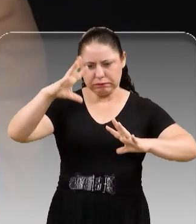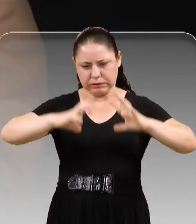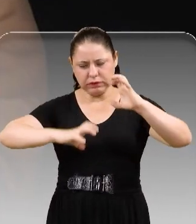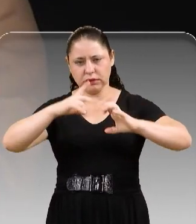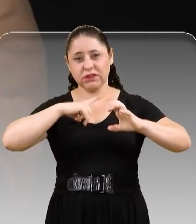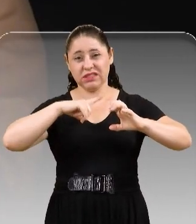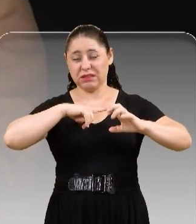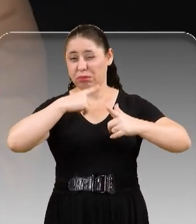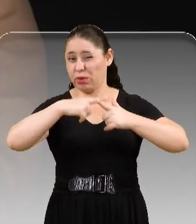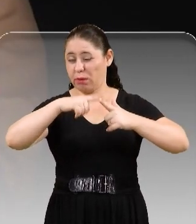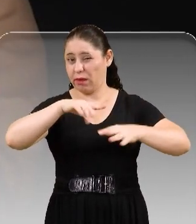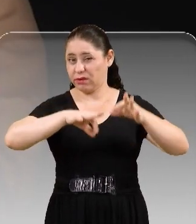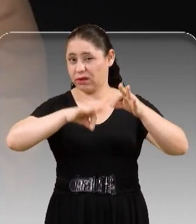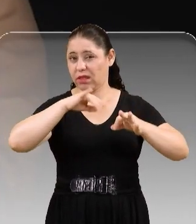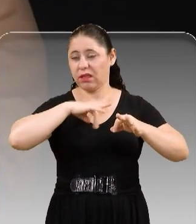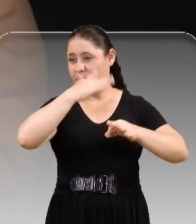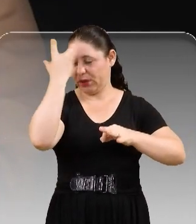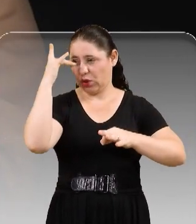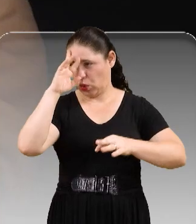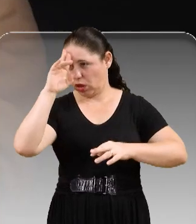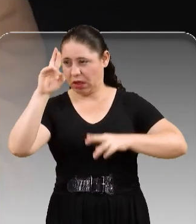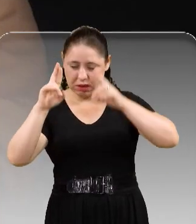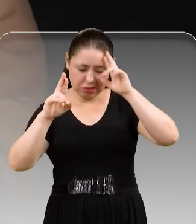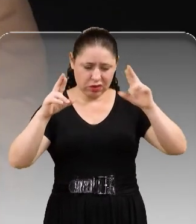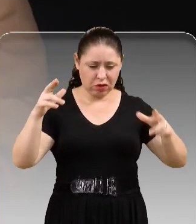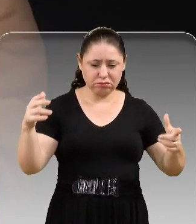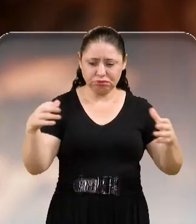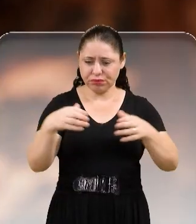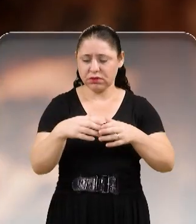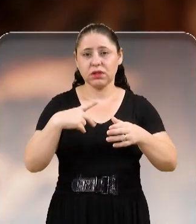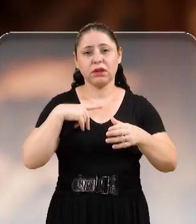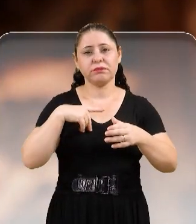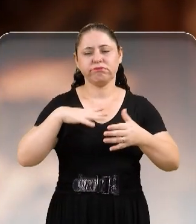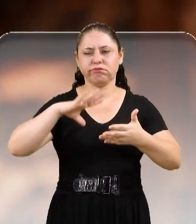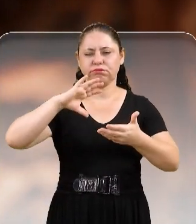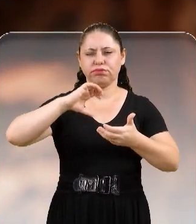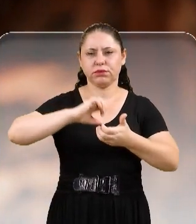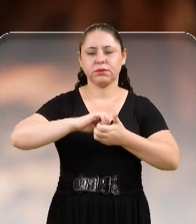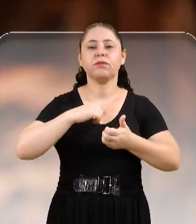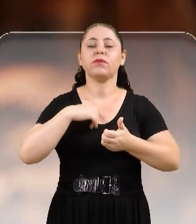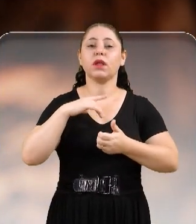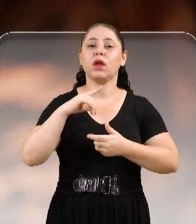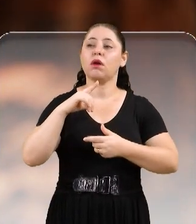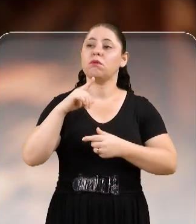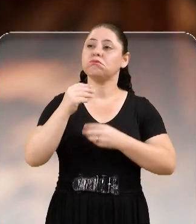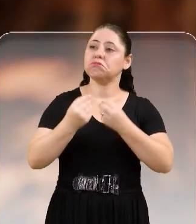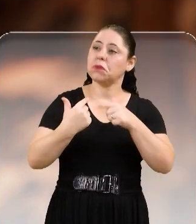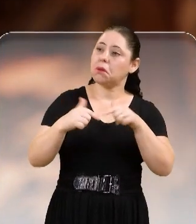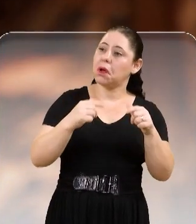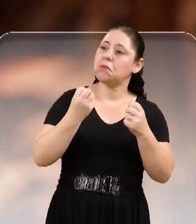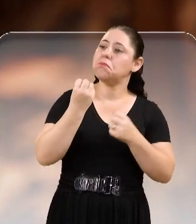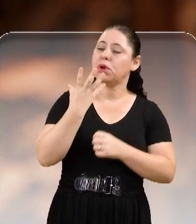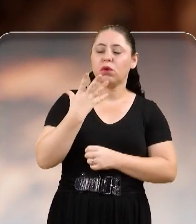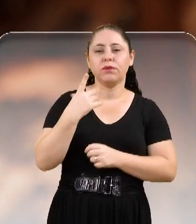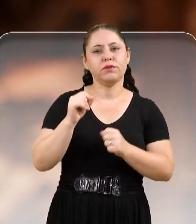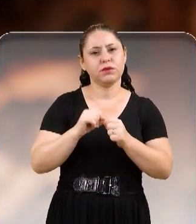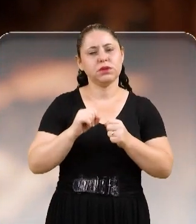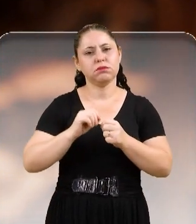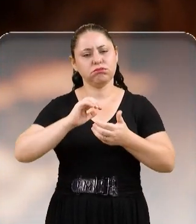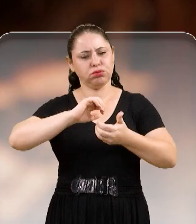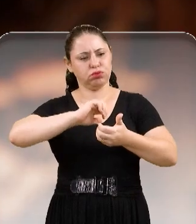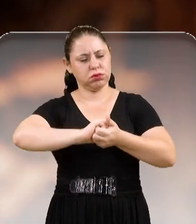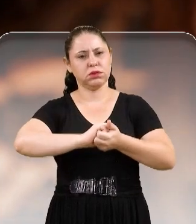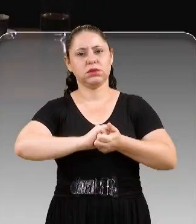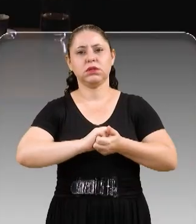né? E eu me dei muito bem ali na realização de um trabalho muito bom